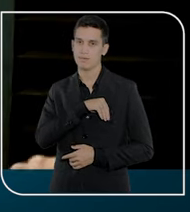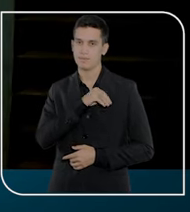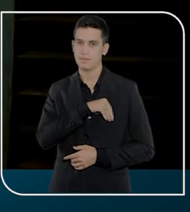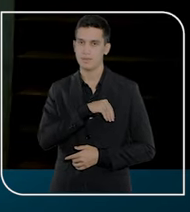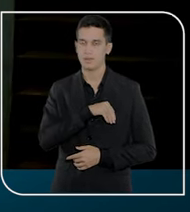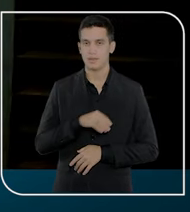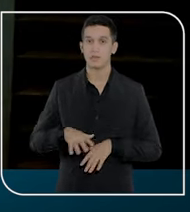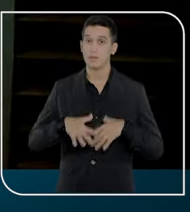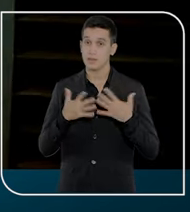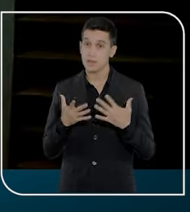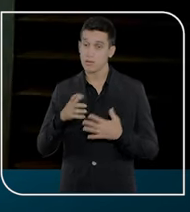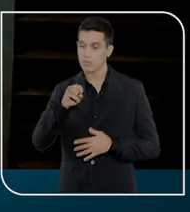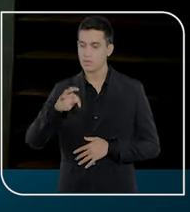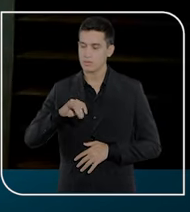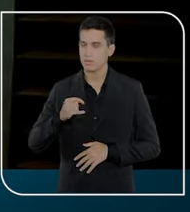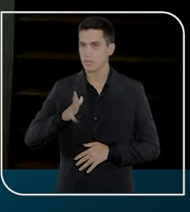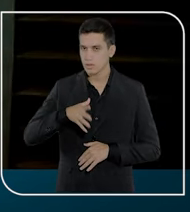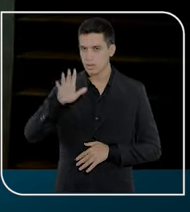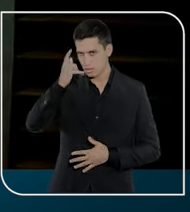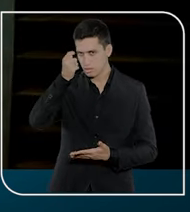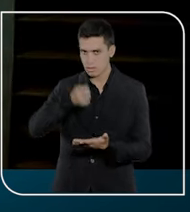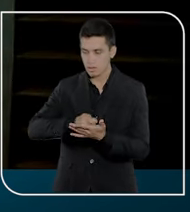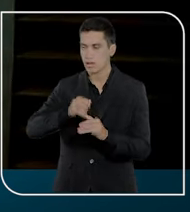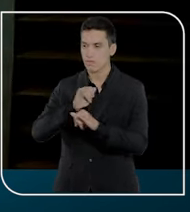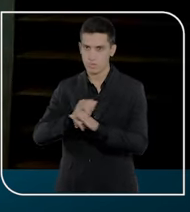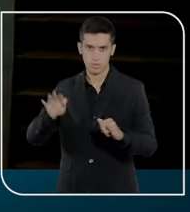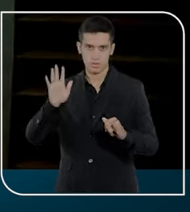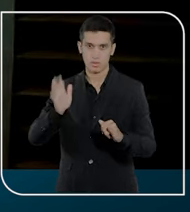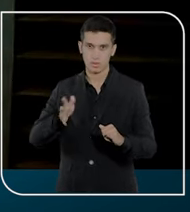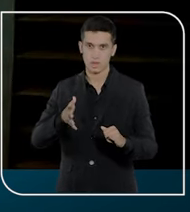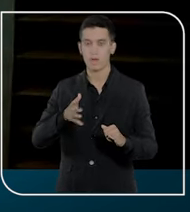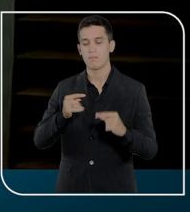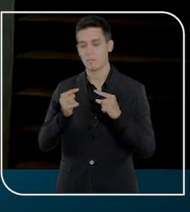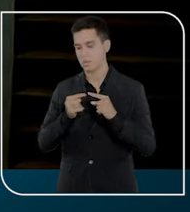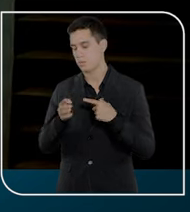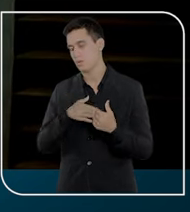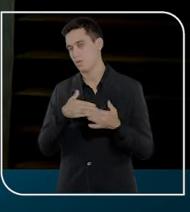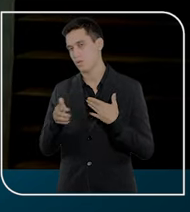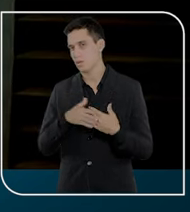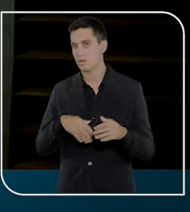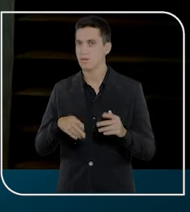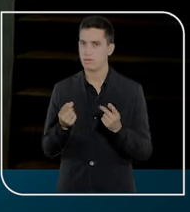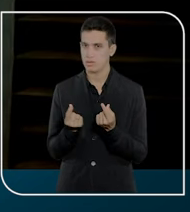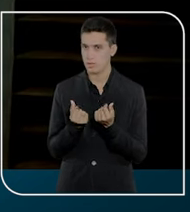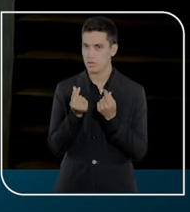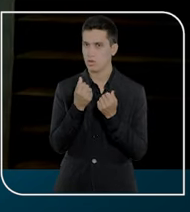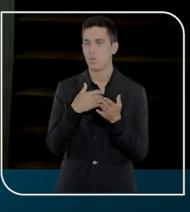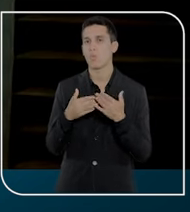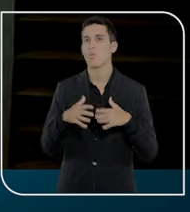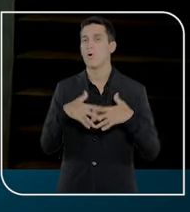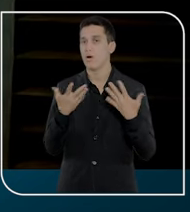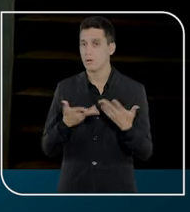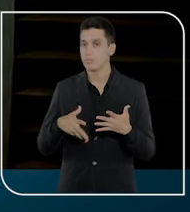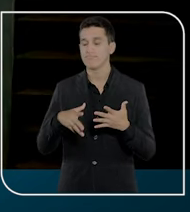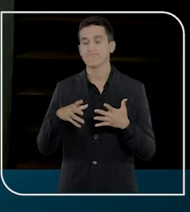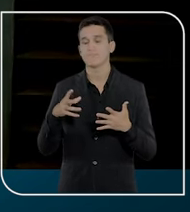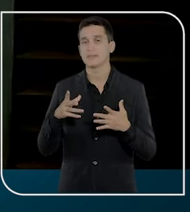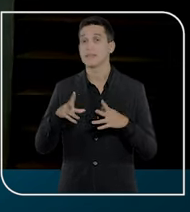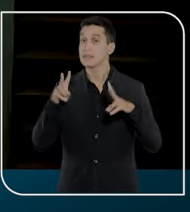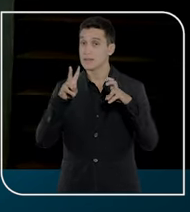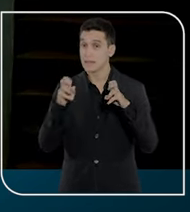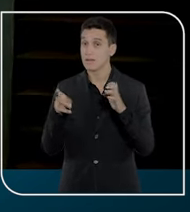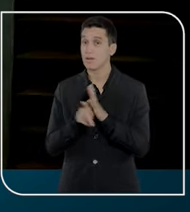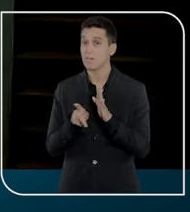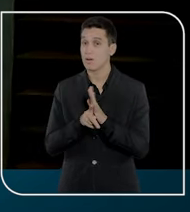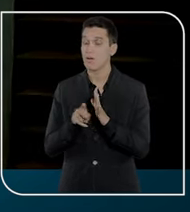para qualquer tipo de aplicação financeira. Qual que é a grande questão dos depósitos em